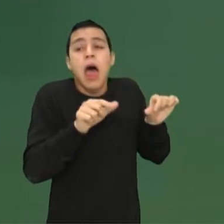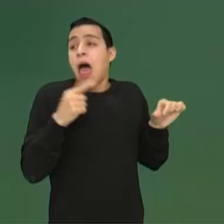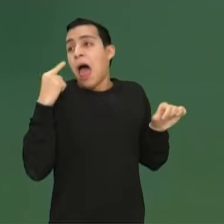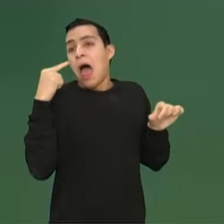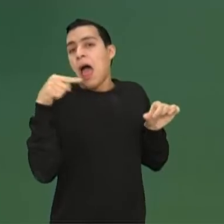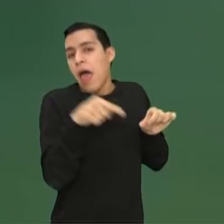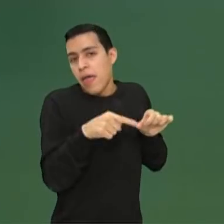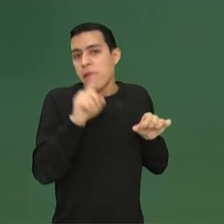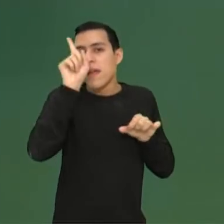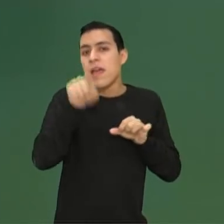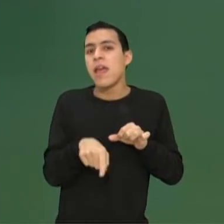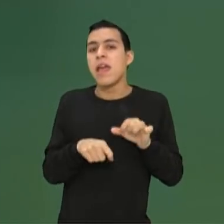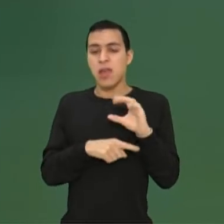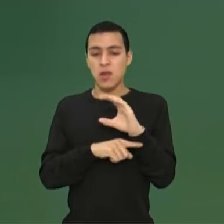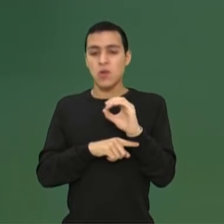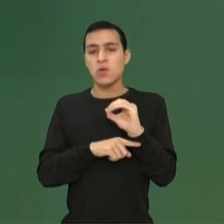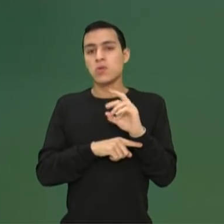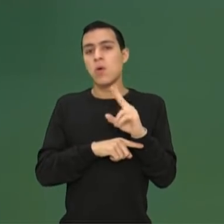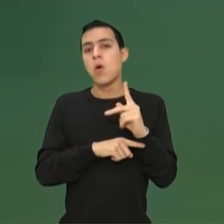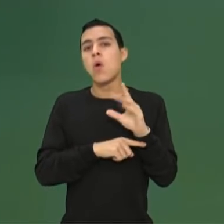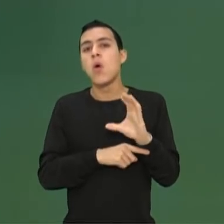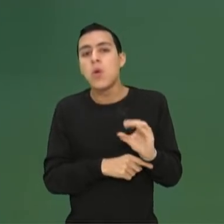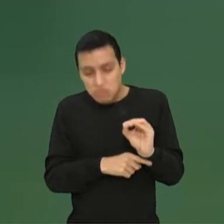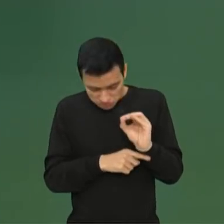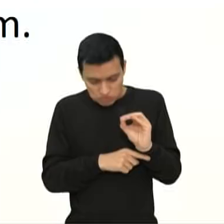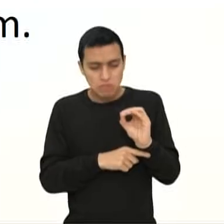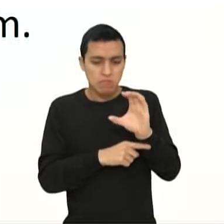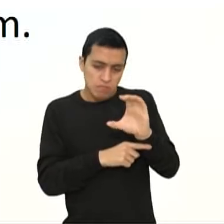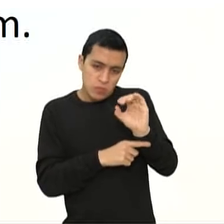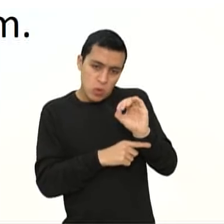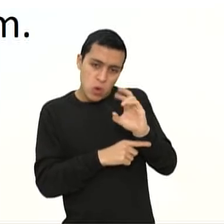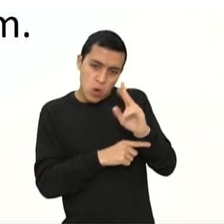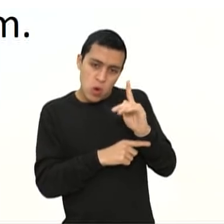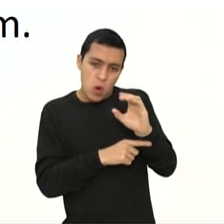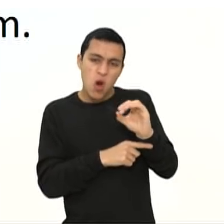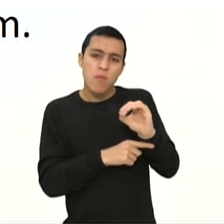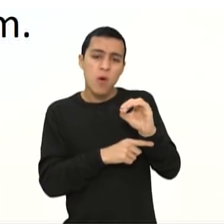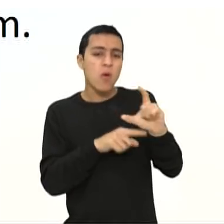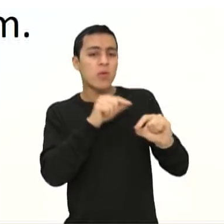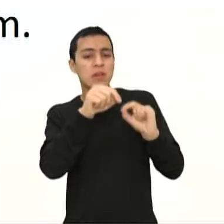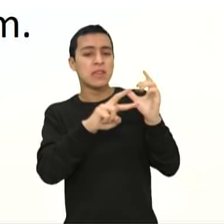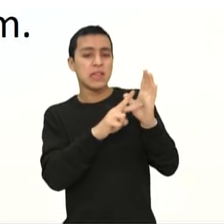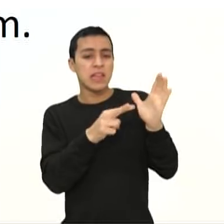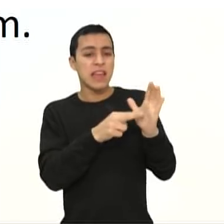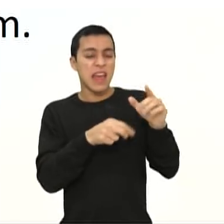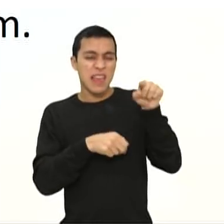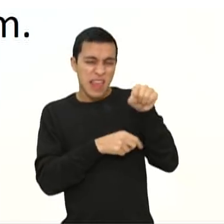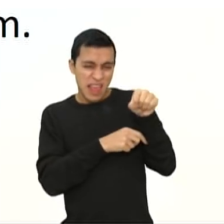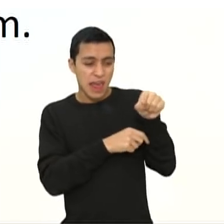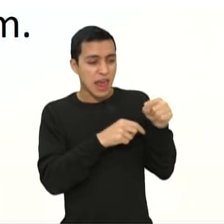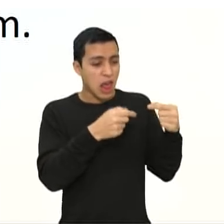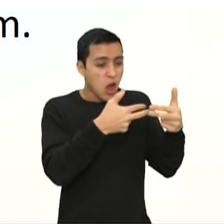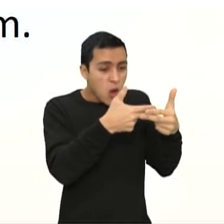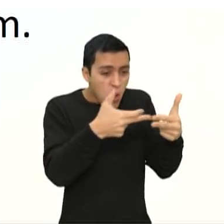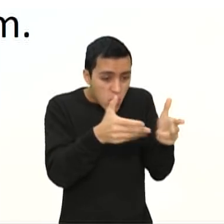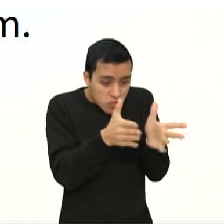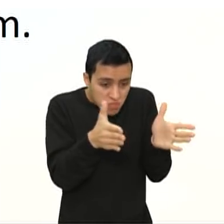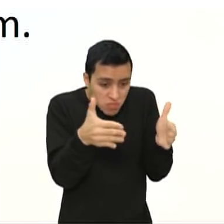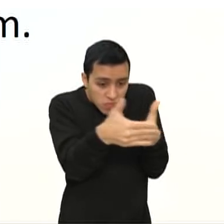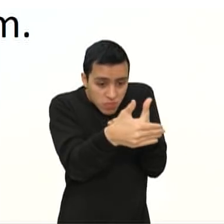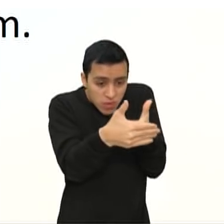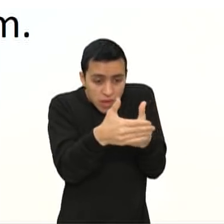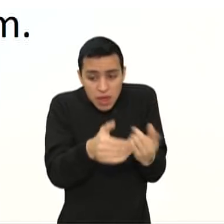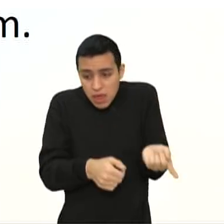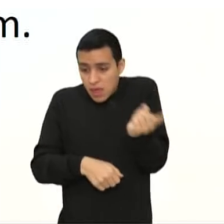para corpo. Corpo é uma porção limitada desta matéria. E